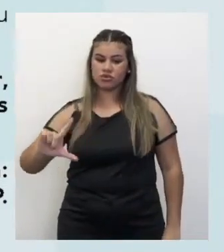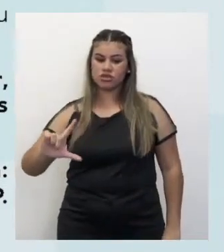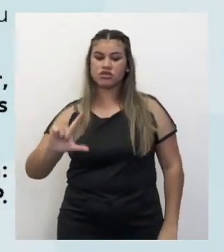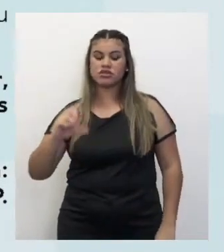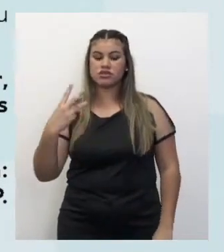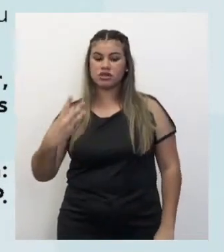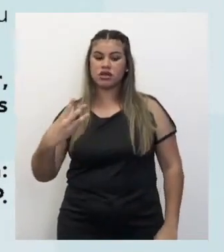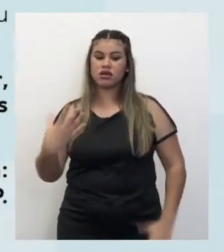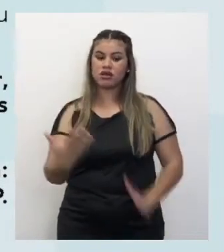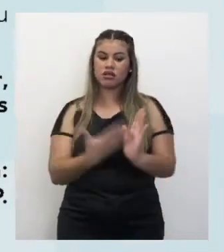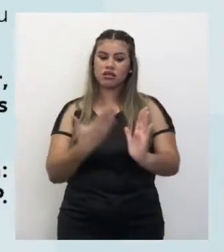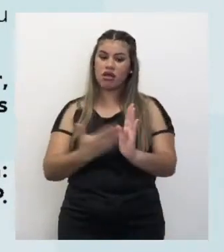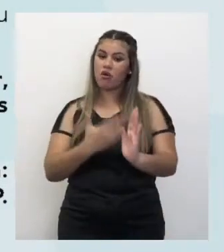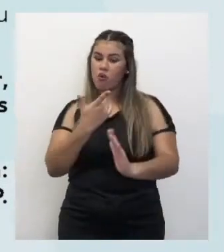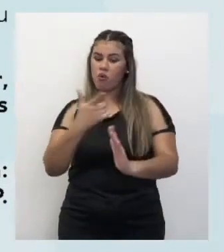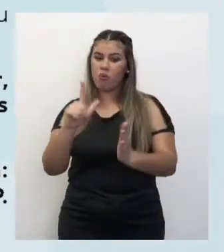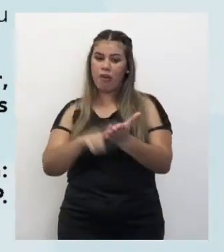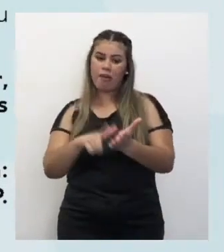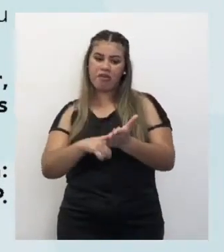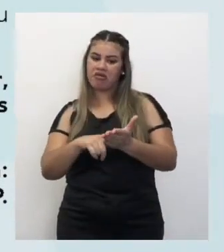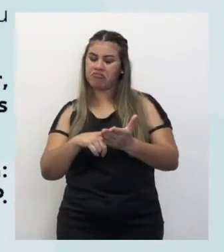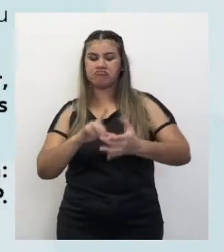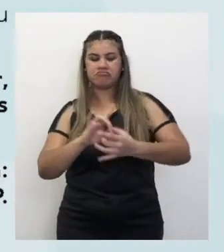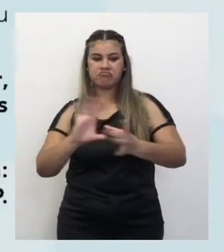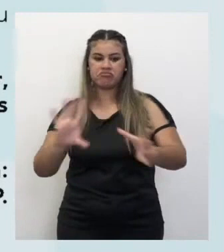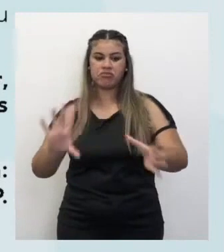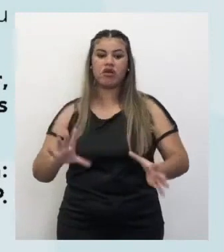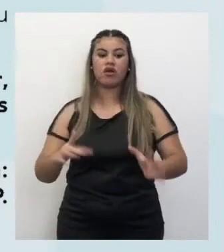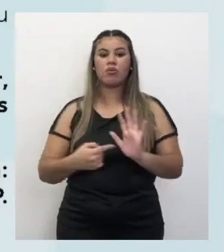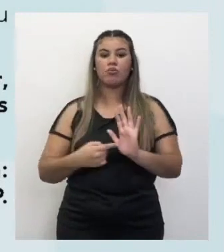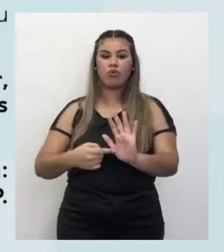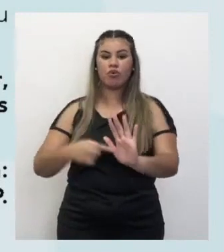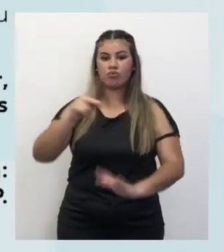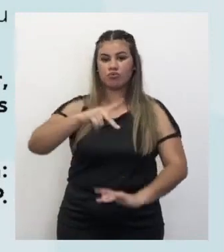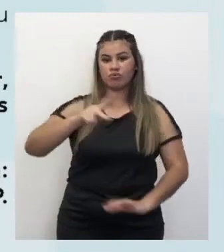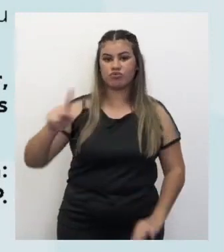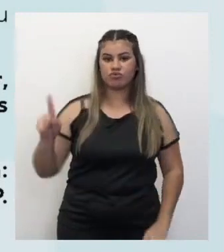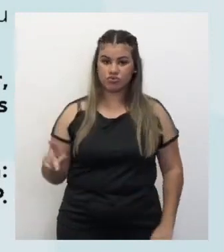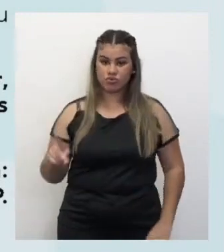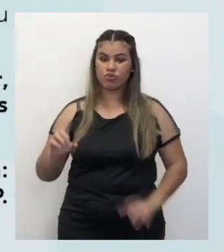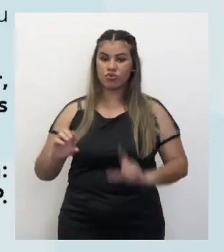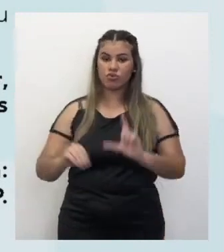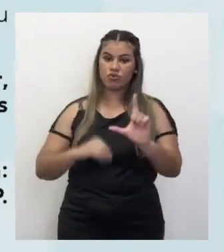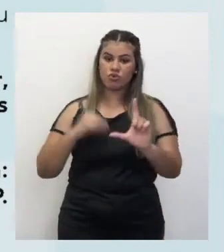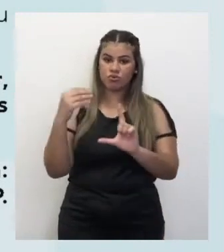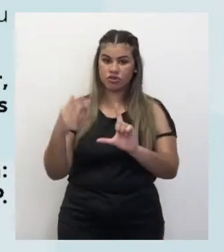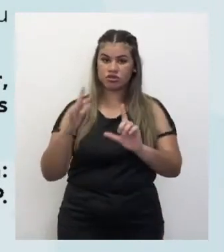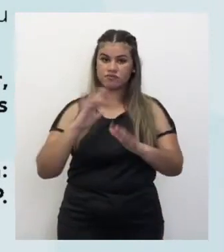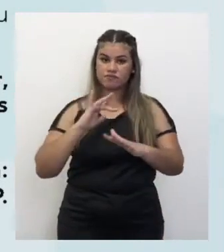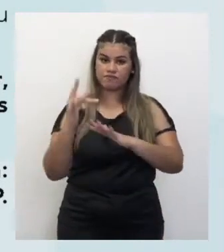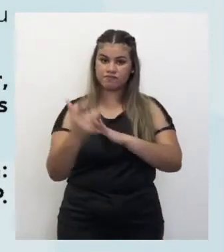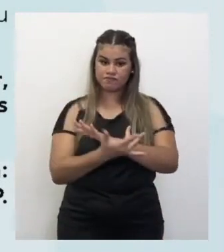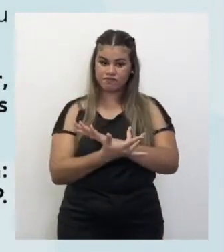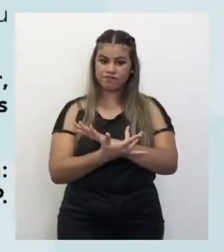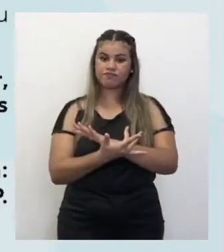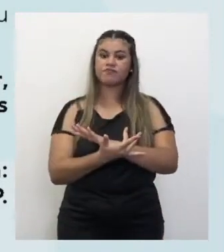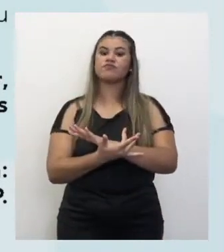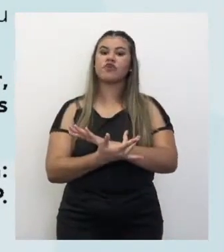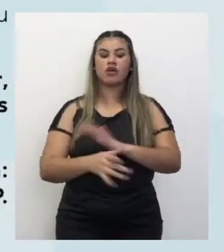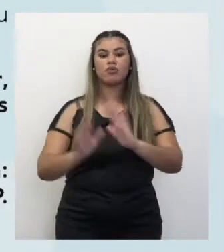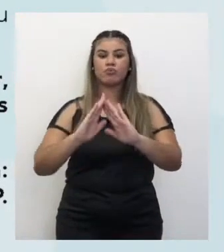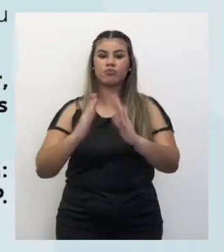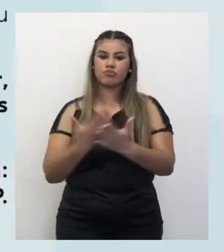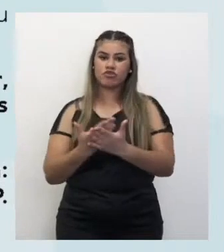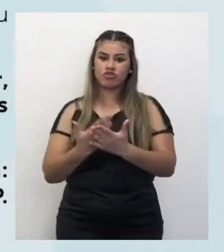achar adequado. Então, olha só, apresente essa atividade para o seu professor, compartilhe nas suas redes sociais e nas redes sociais da sua